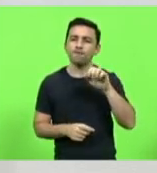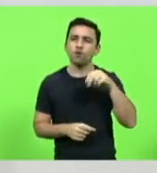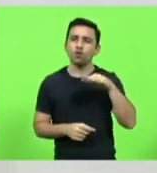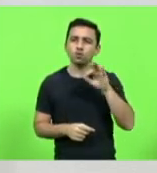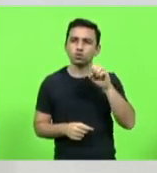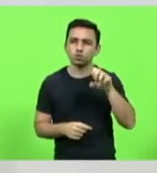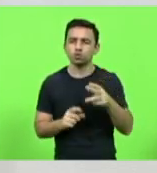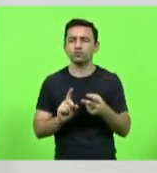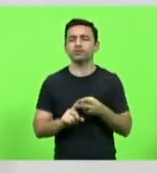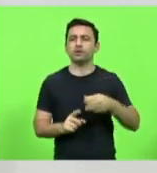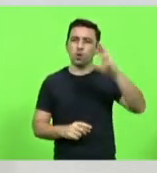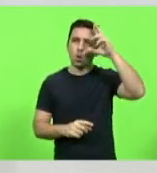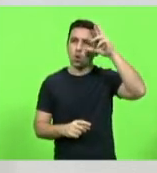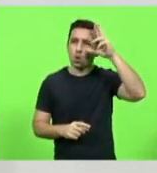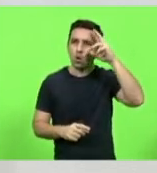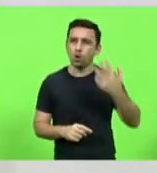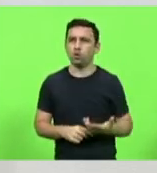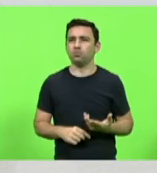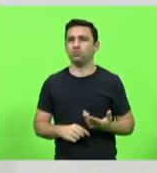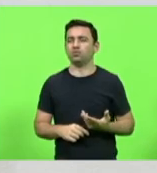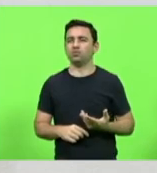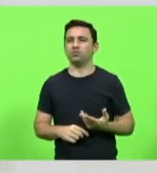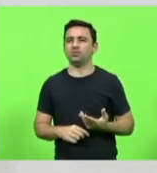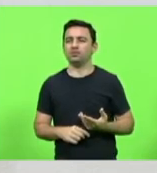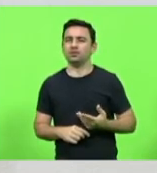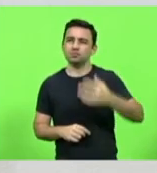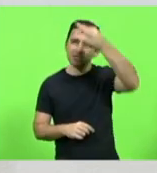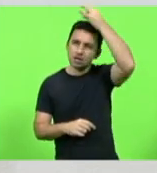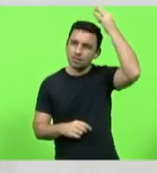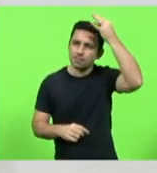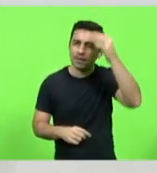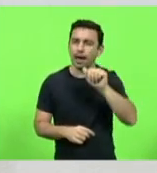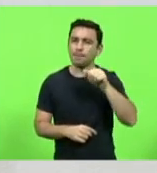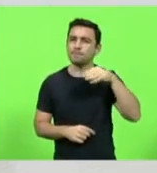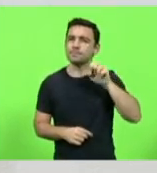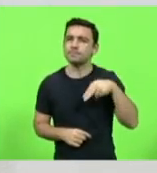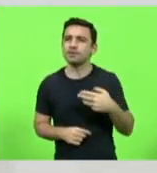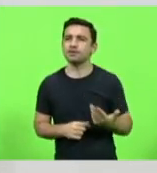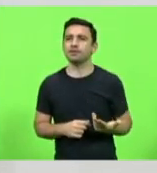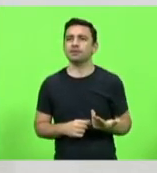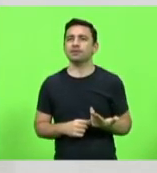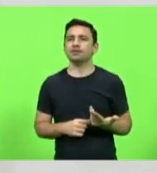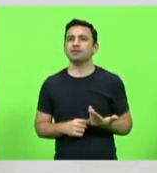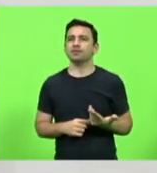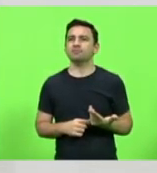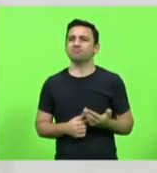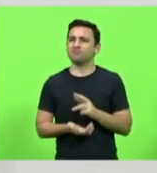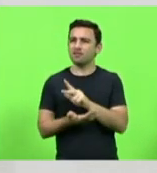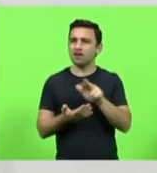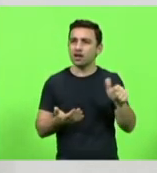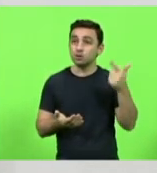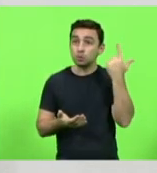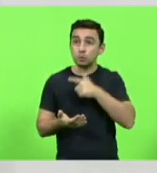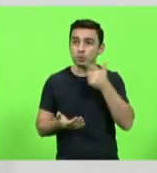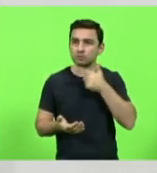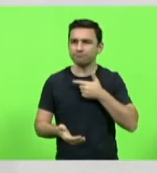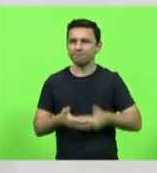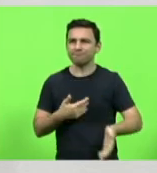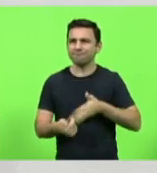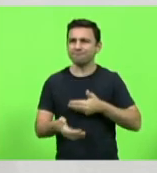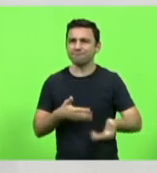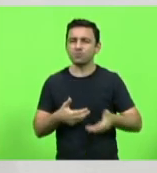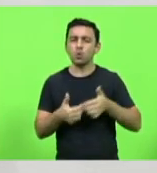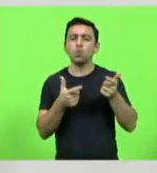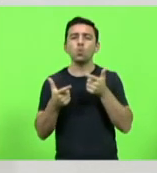Colombo, Espiridião Amin, Eduardo Pinho Moreira, que levaram, independente de posição